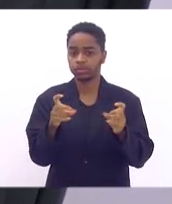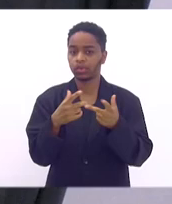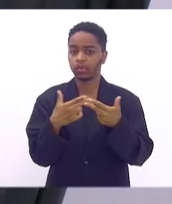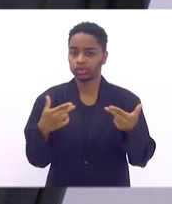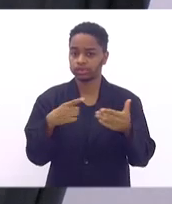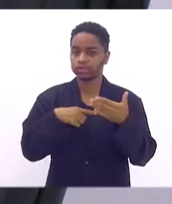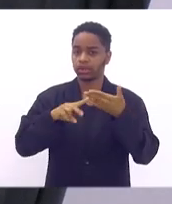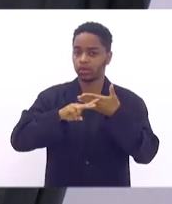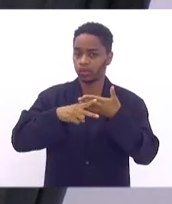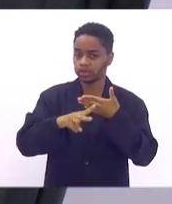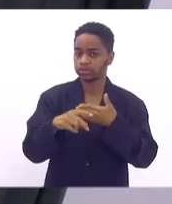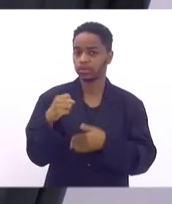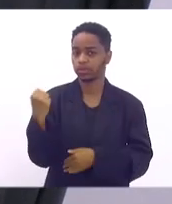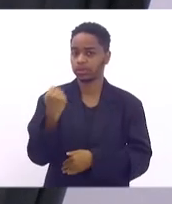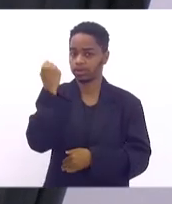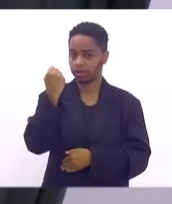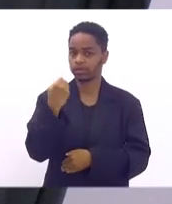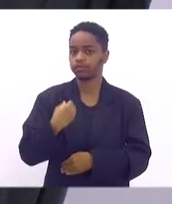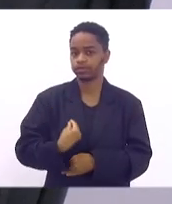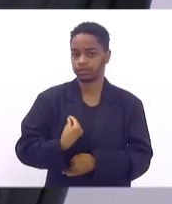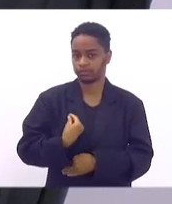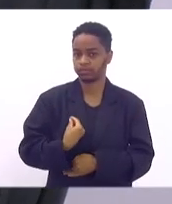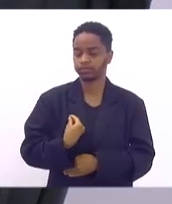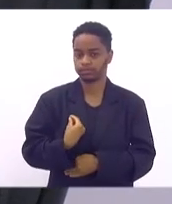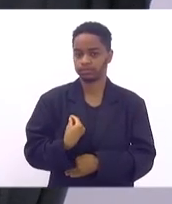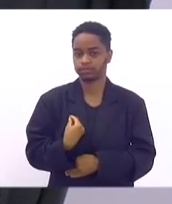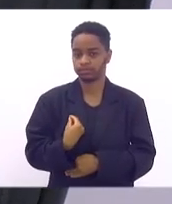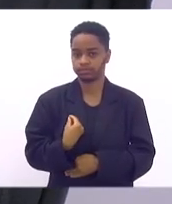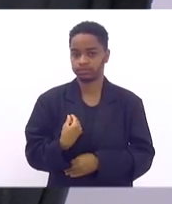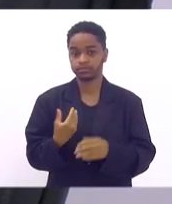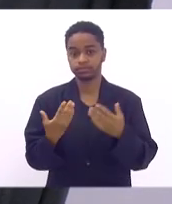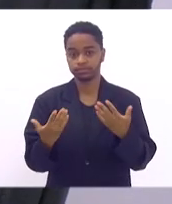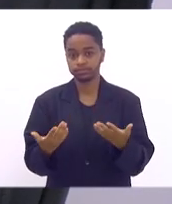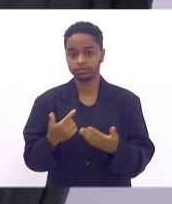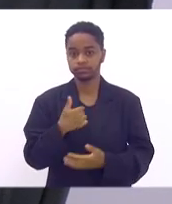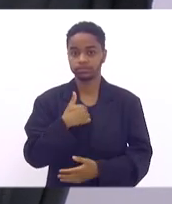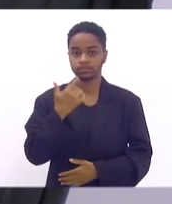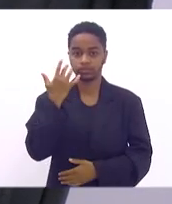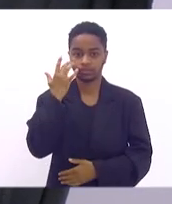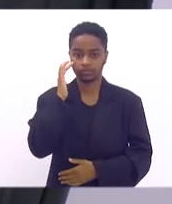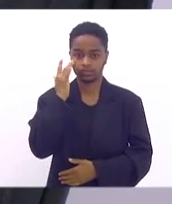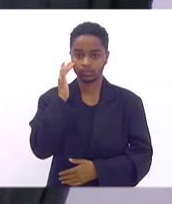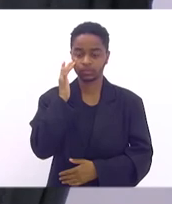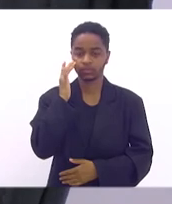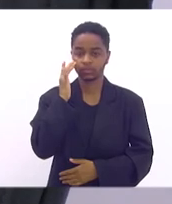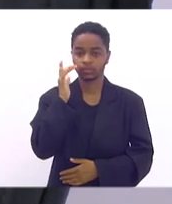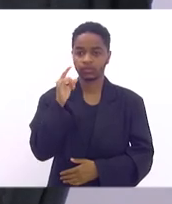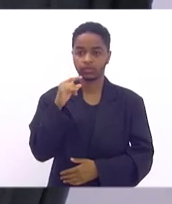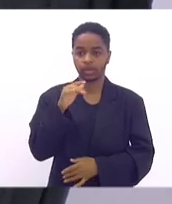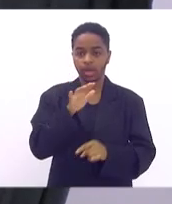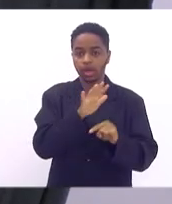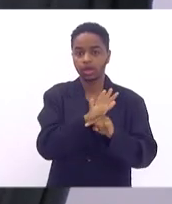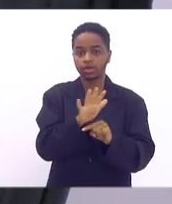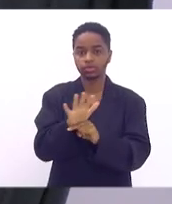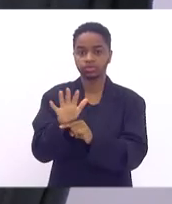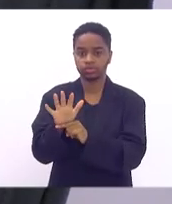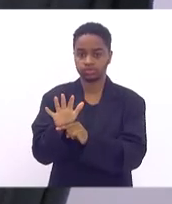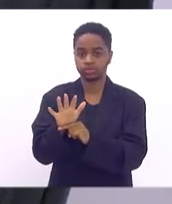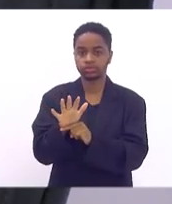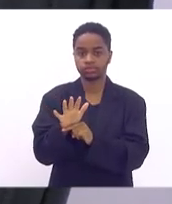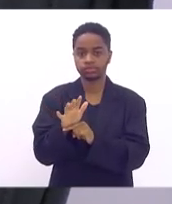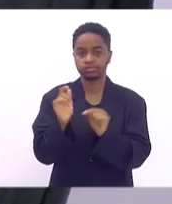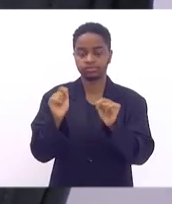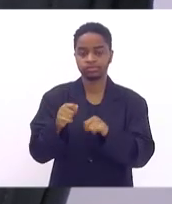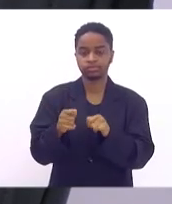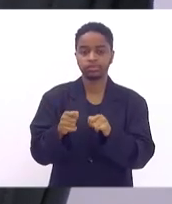sequelas bem graves na vida de uma mulher, né? Então, acho que isso, sem dúvida nenhuma, contribuiu muito para a realização